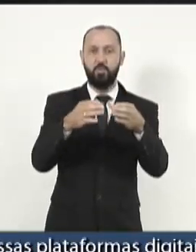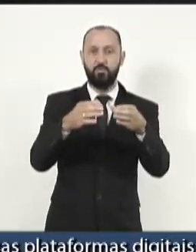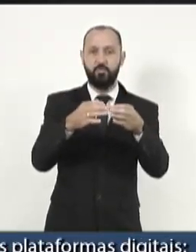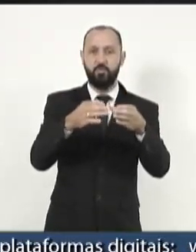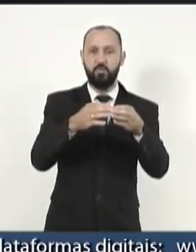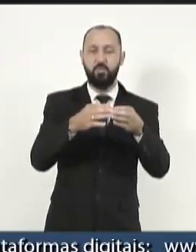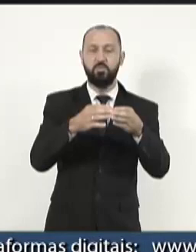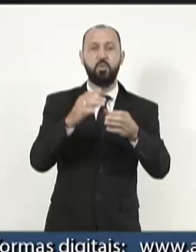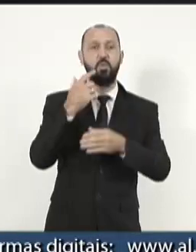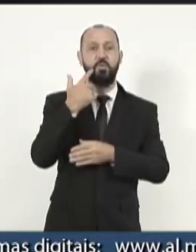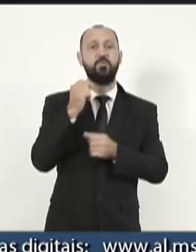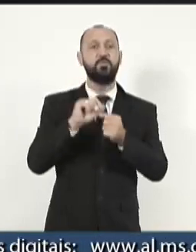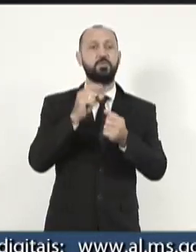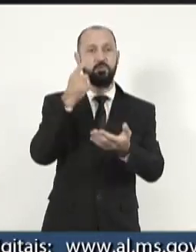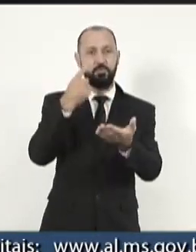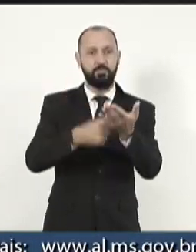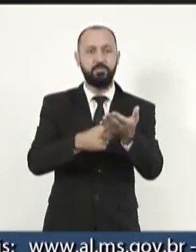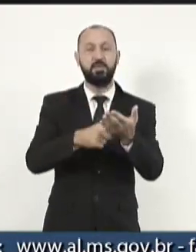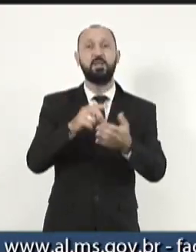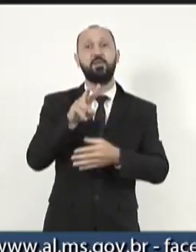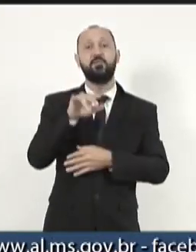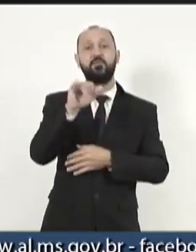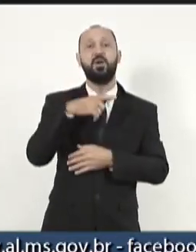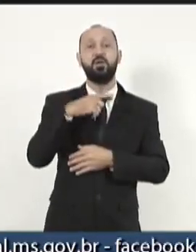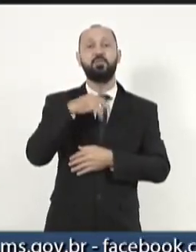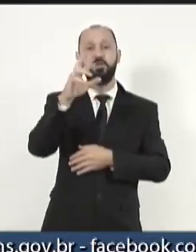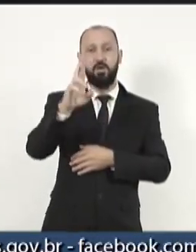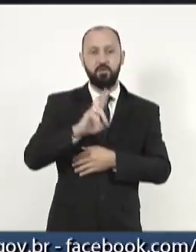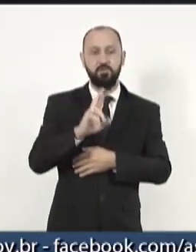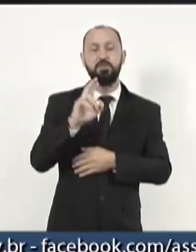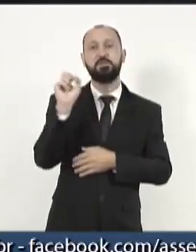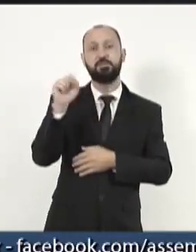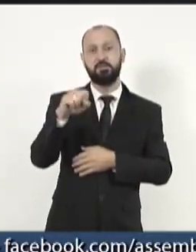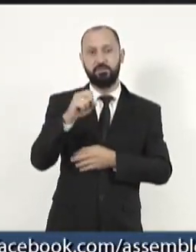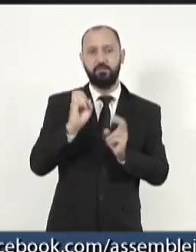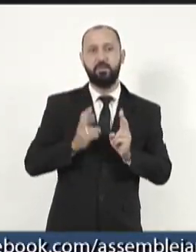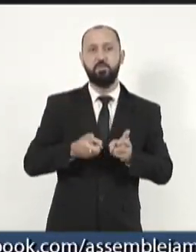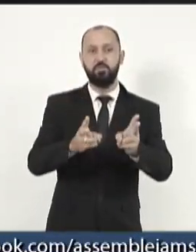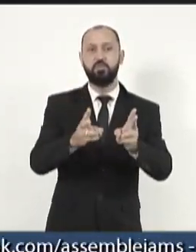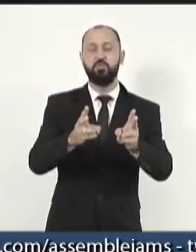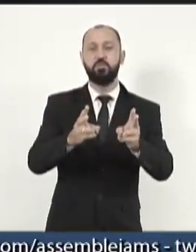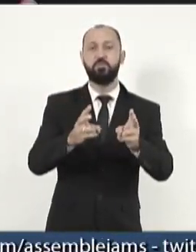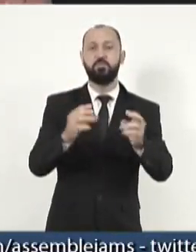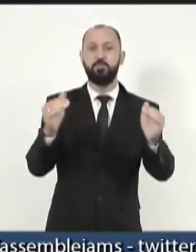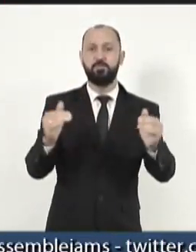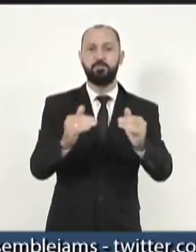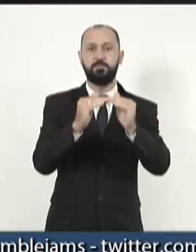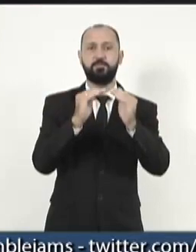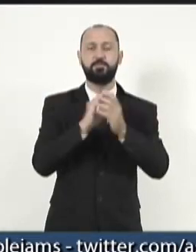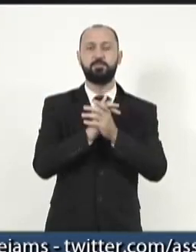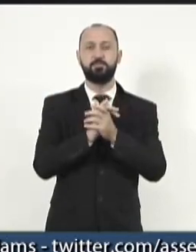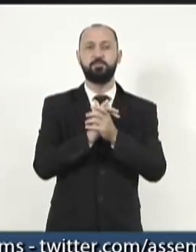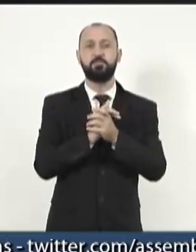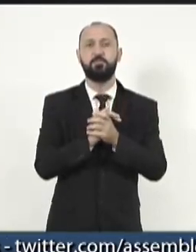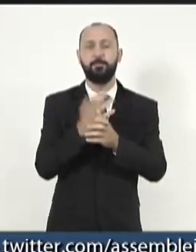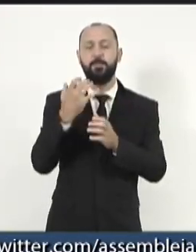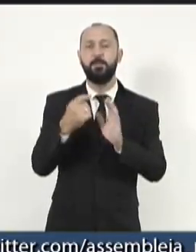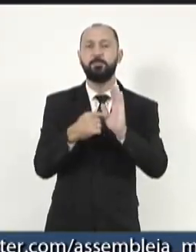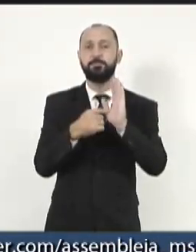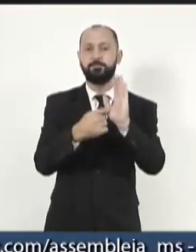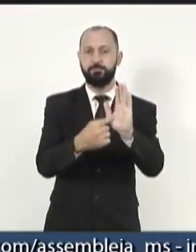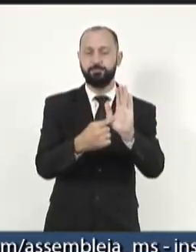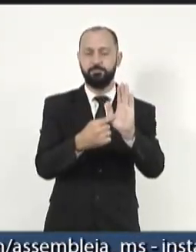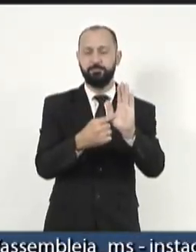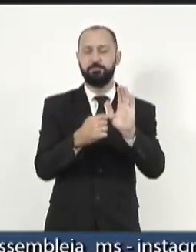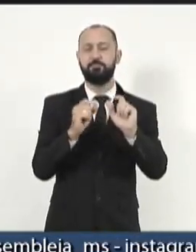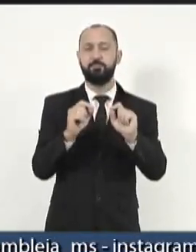vai acontecer, o pagamento, o aporte do governo do Estado, que está vindo uma lei para cá, e que